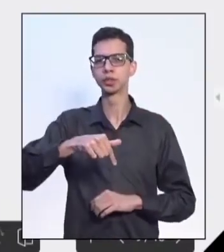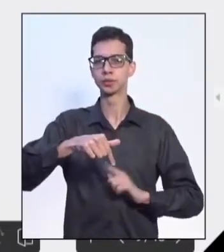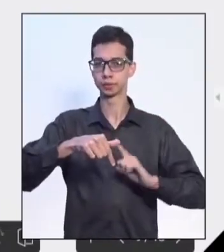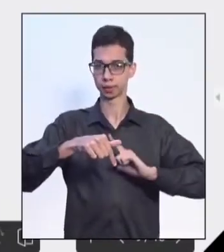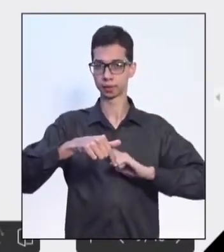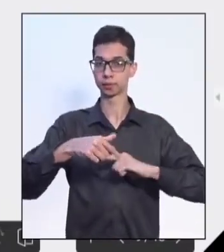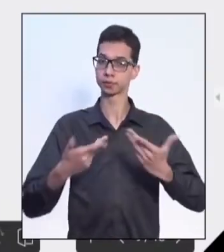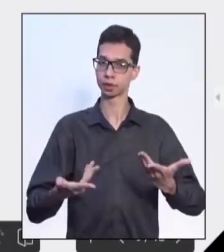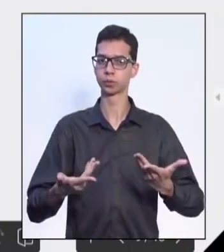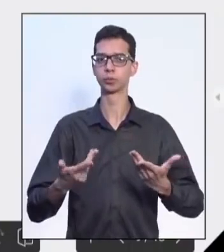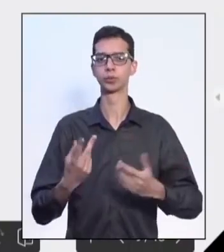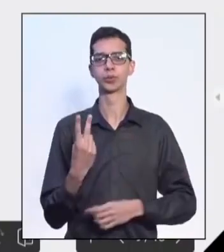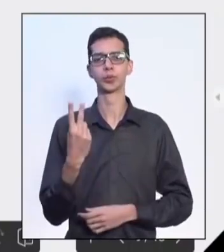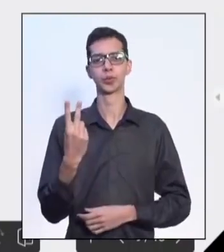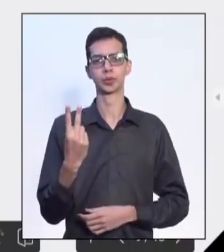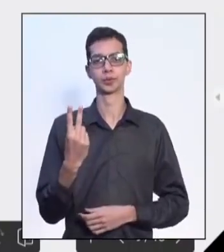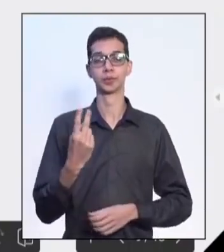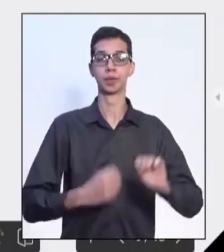S1 é 2.